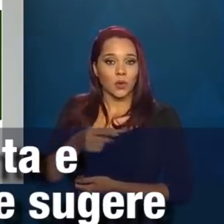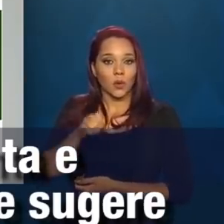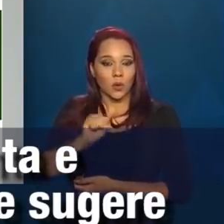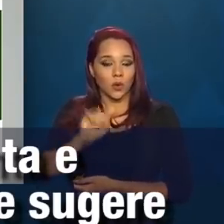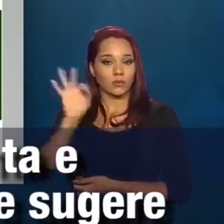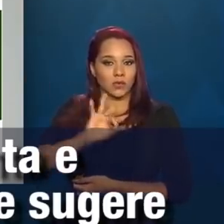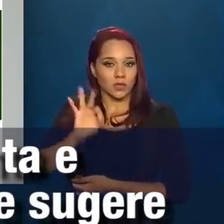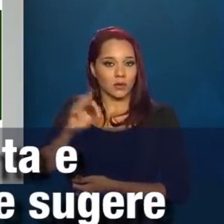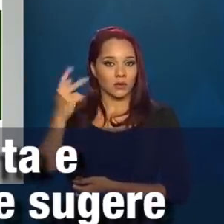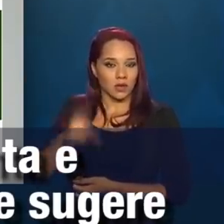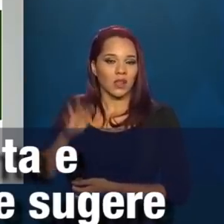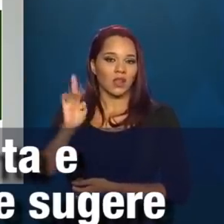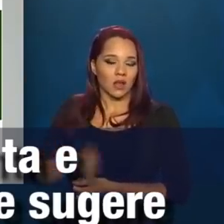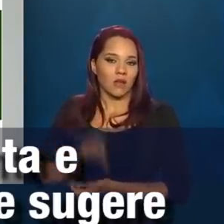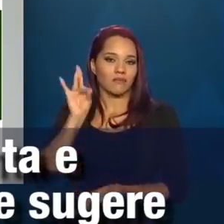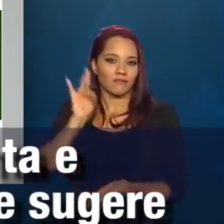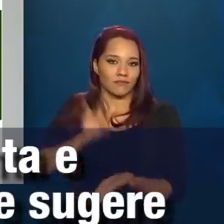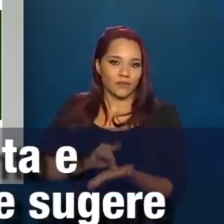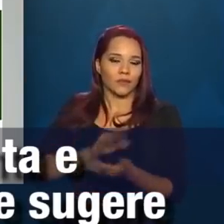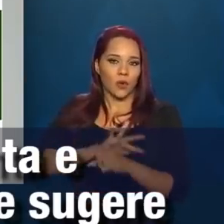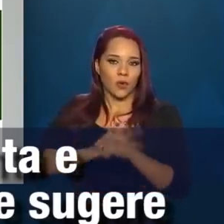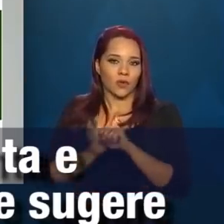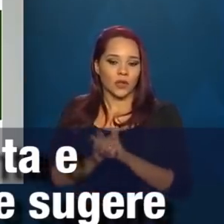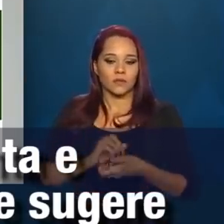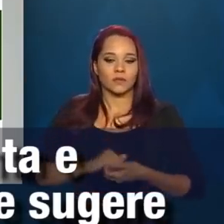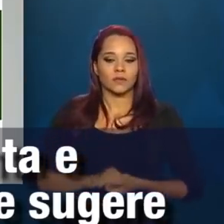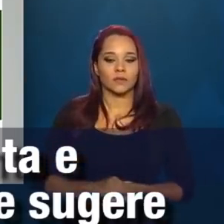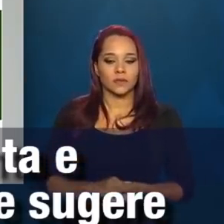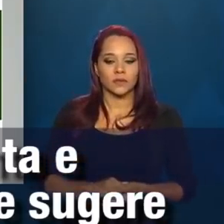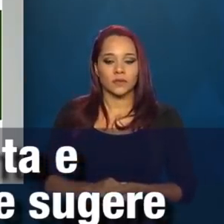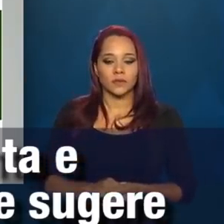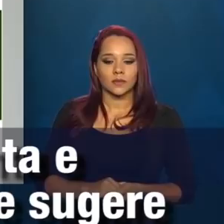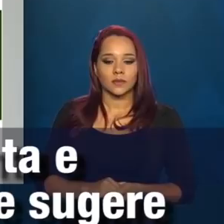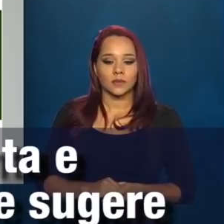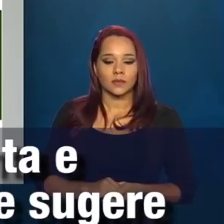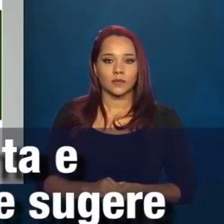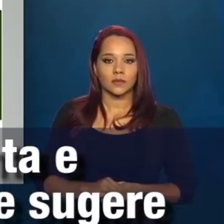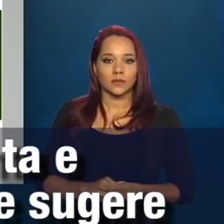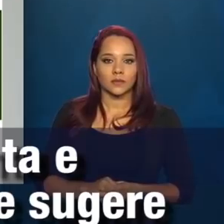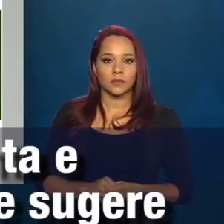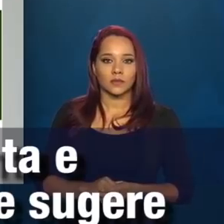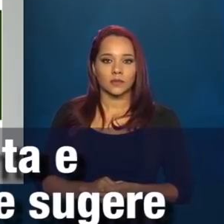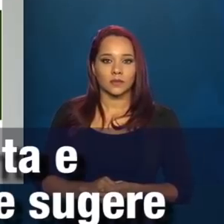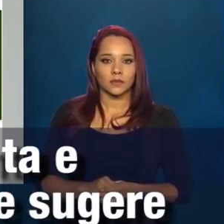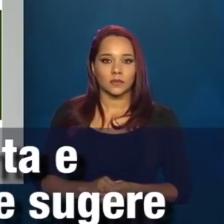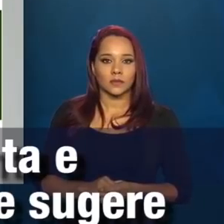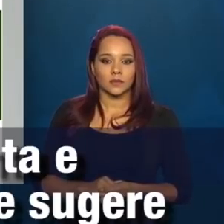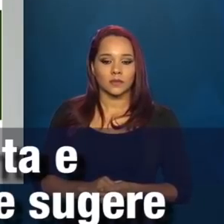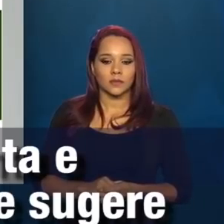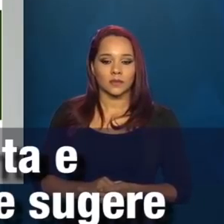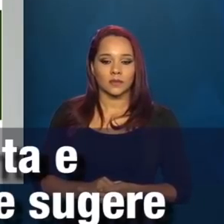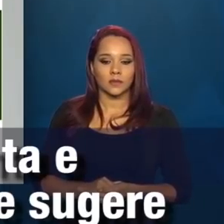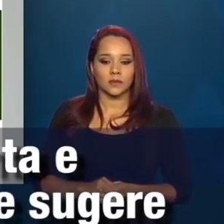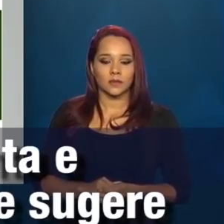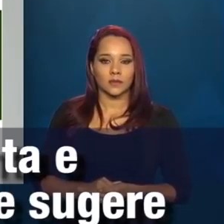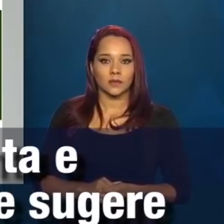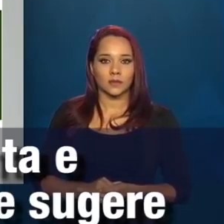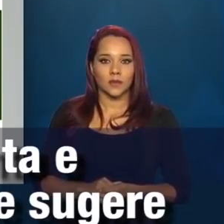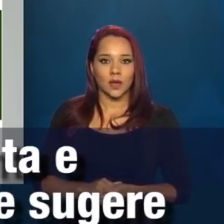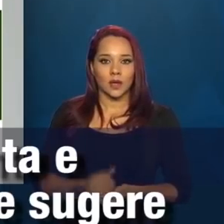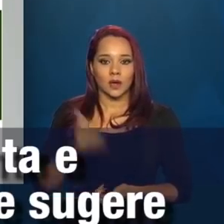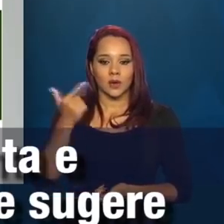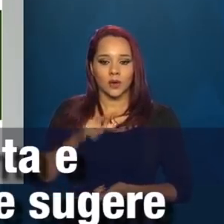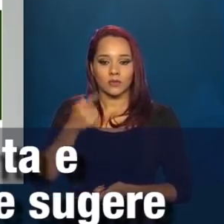8% delas são confirmadas pelo Covid. Pode passar? E aqui é uma outra observação, um outro modo de